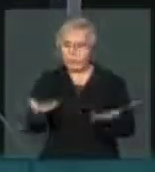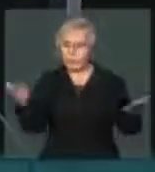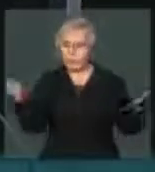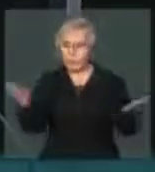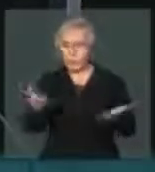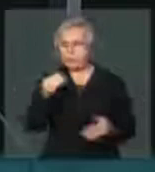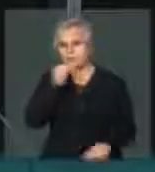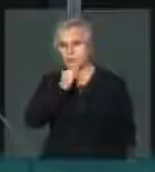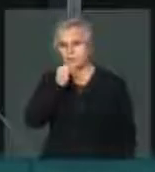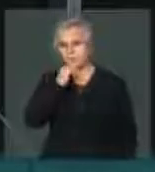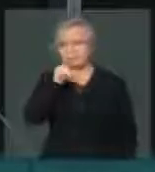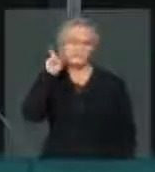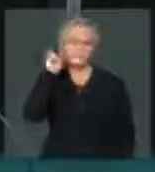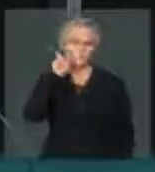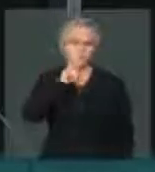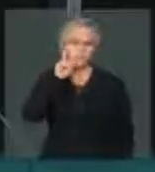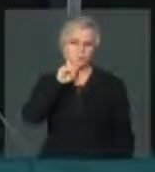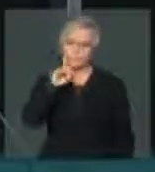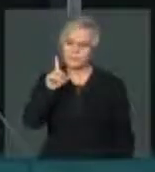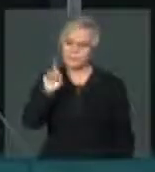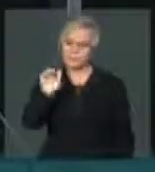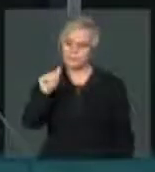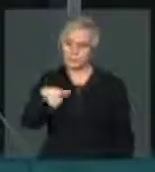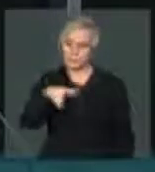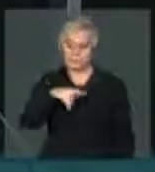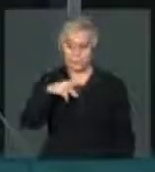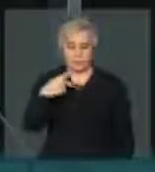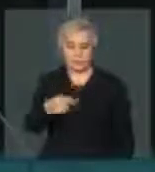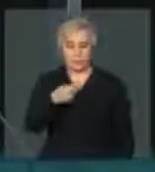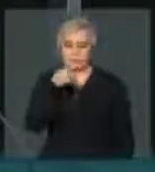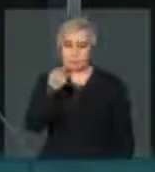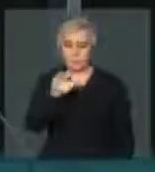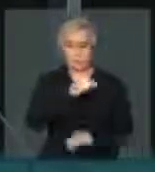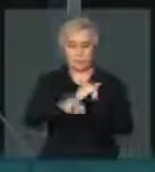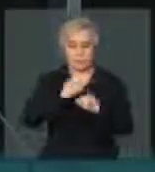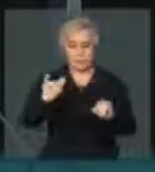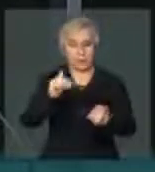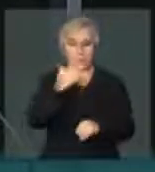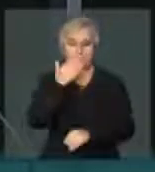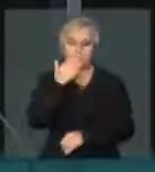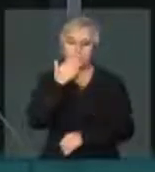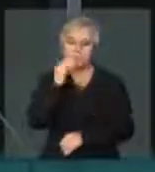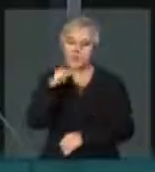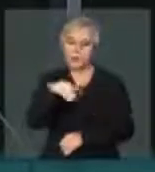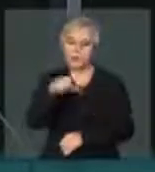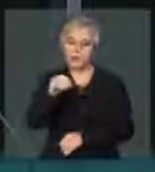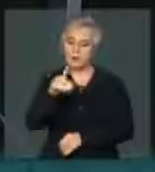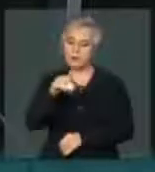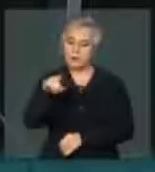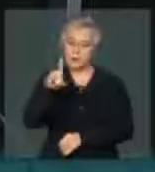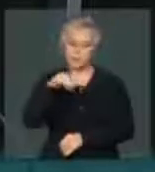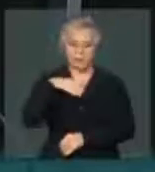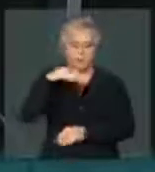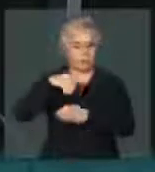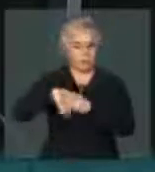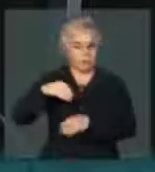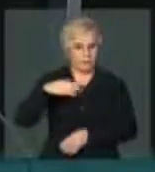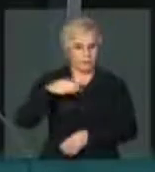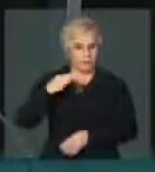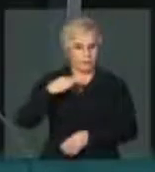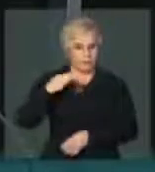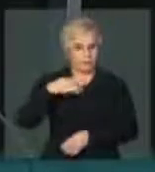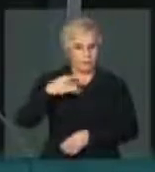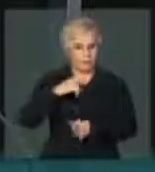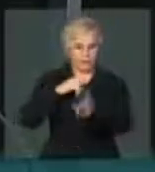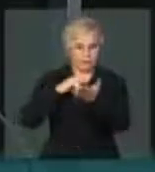Estados Unidos, que o DEM traz aqui como modelo para o voto dito voluntário, existe o chamado, o